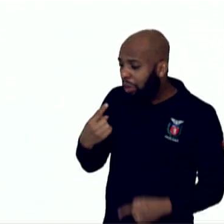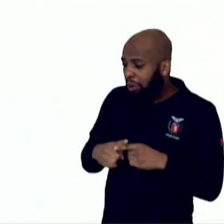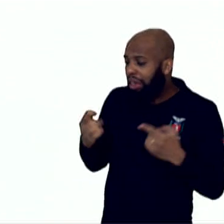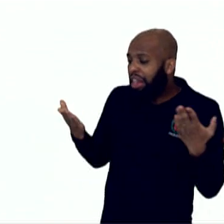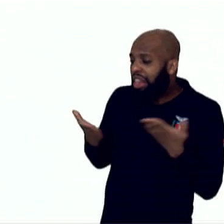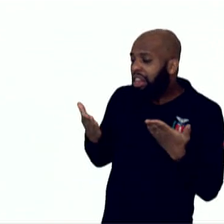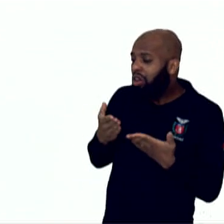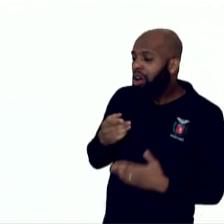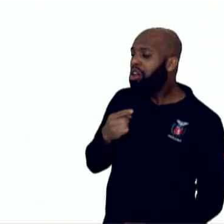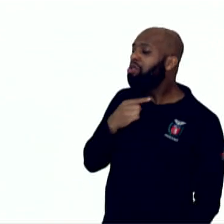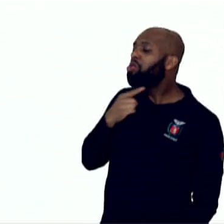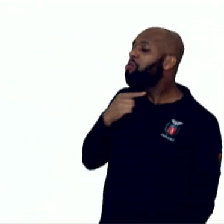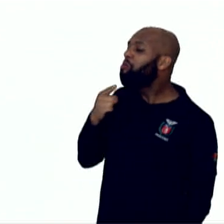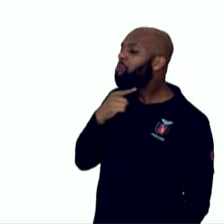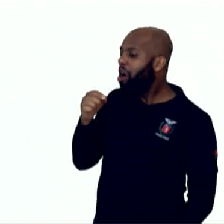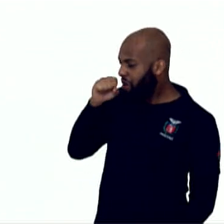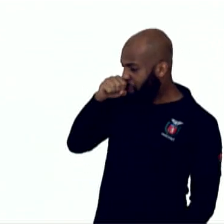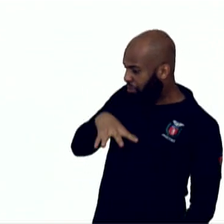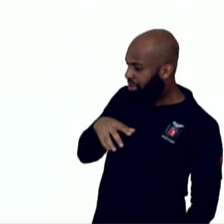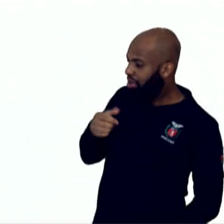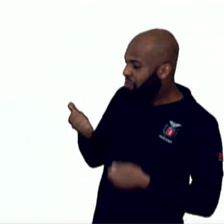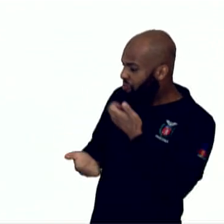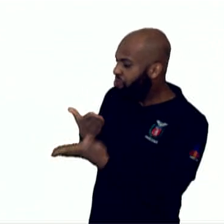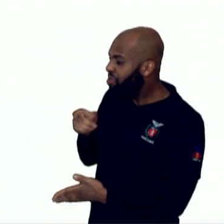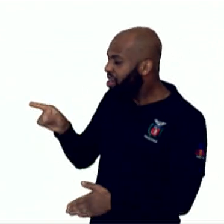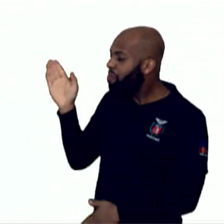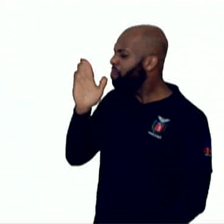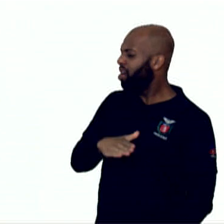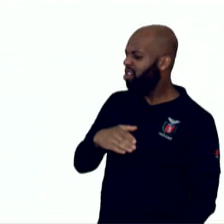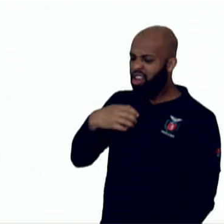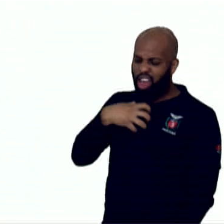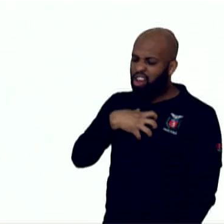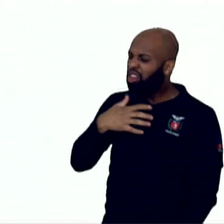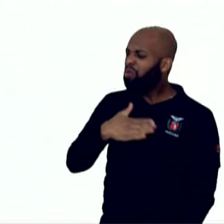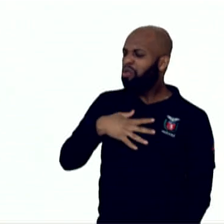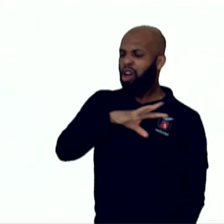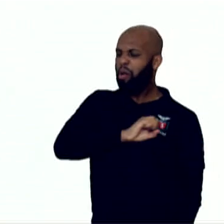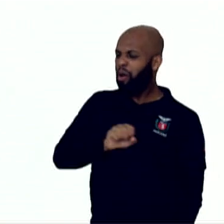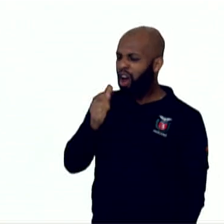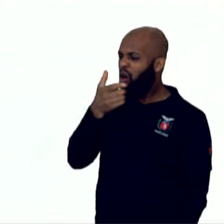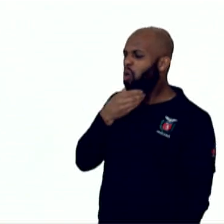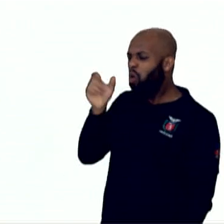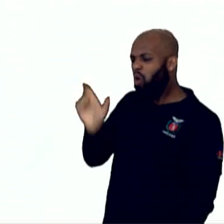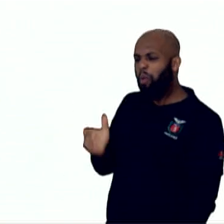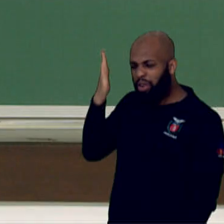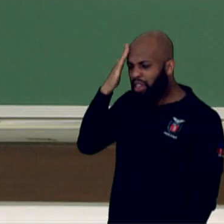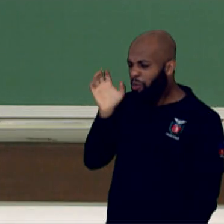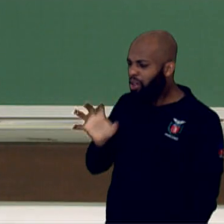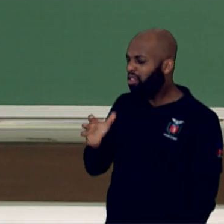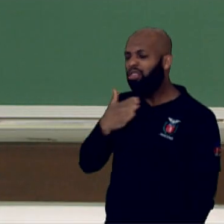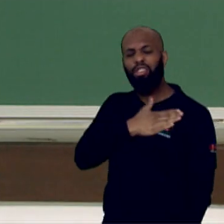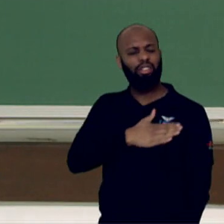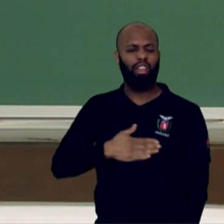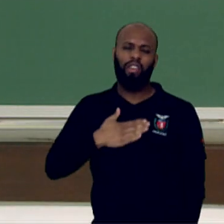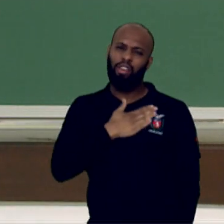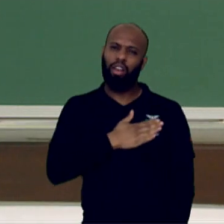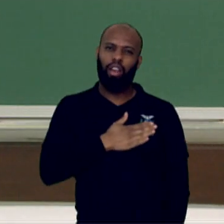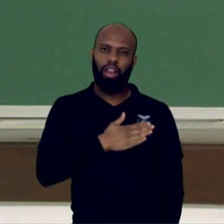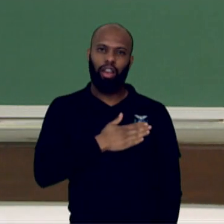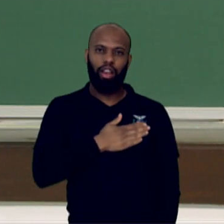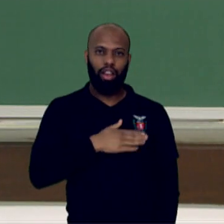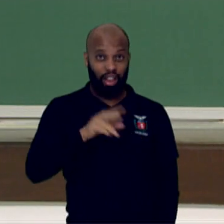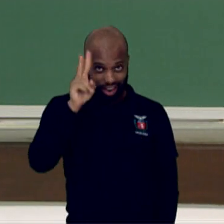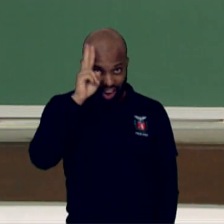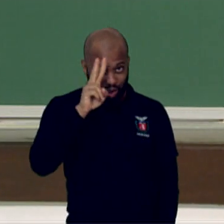mal. É minha maneira de amar. Ele sabia disso e gostava. Então,